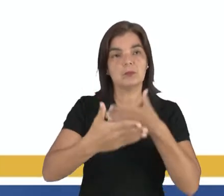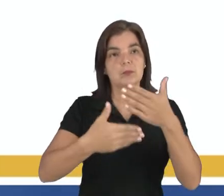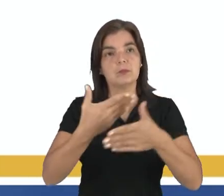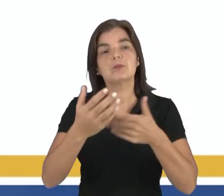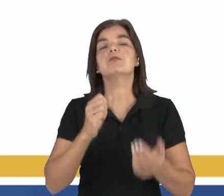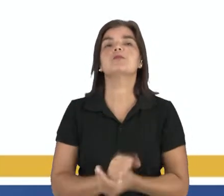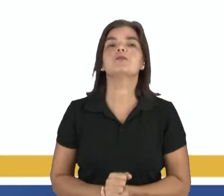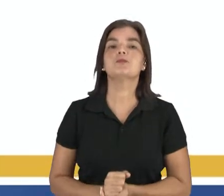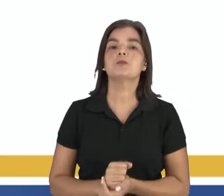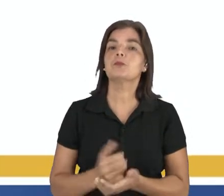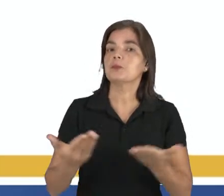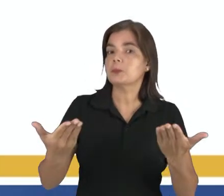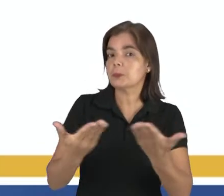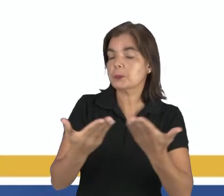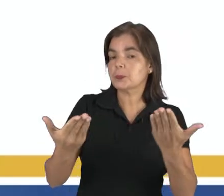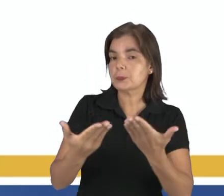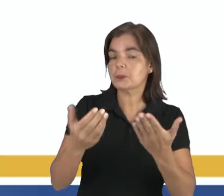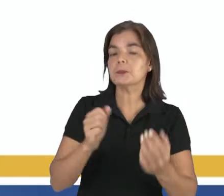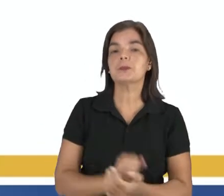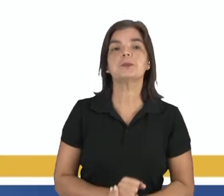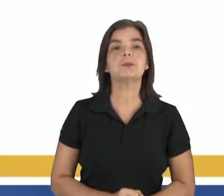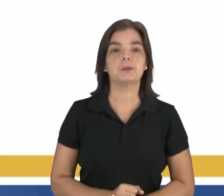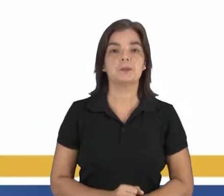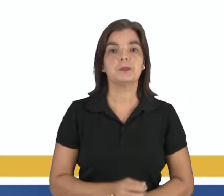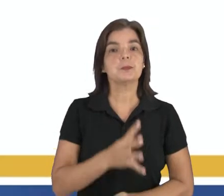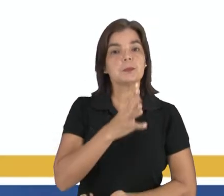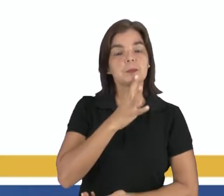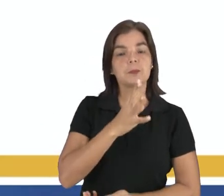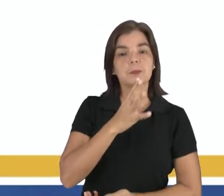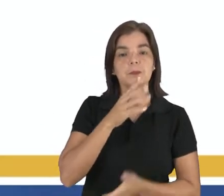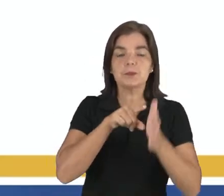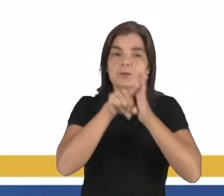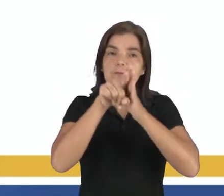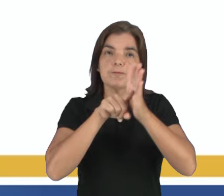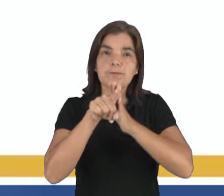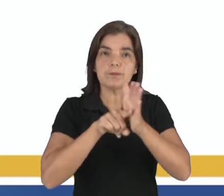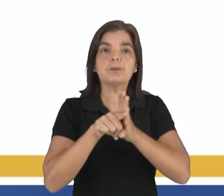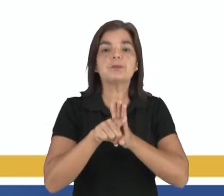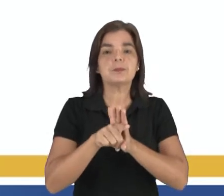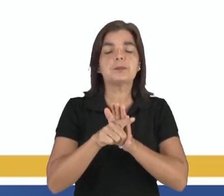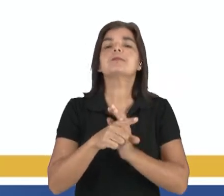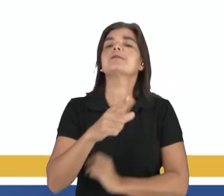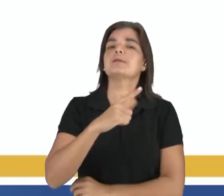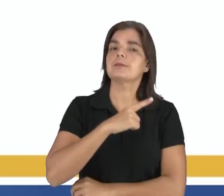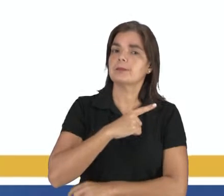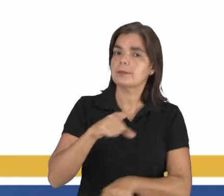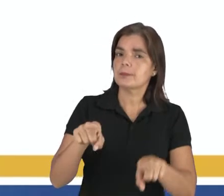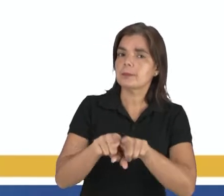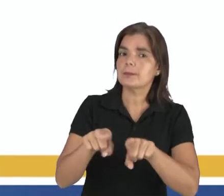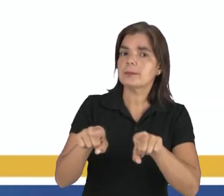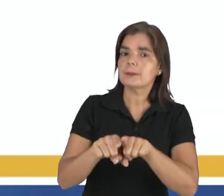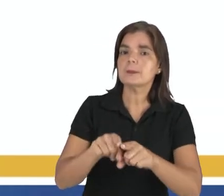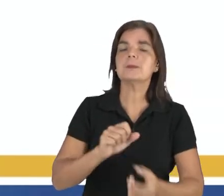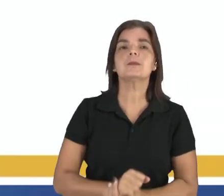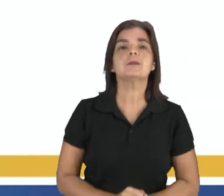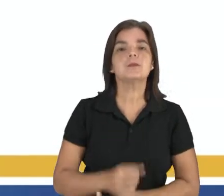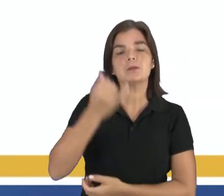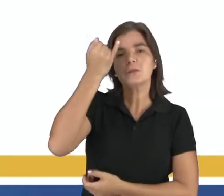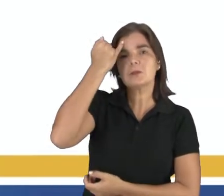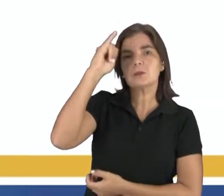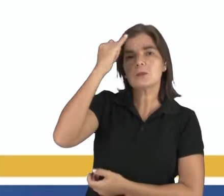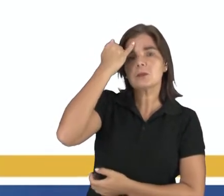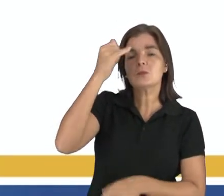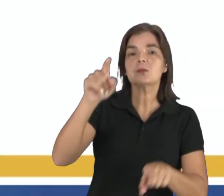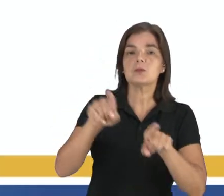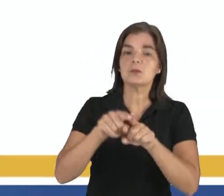tempos. Hoje, devido ao conhecimento científico, nós temos também a ideia